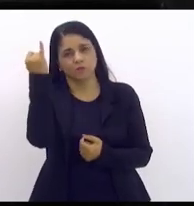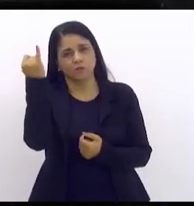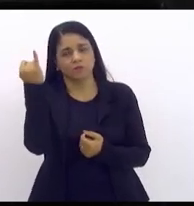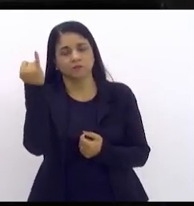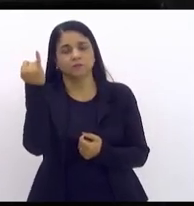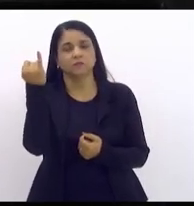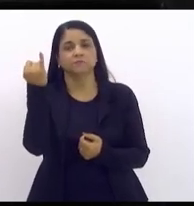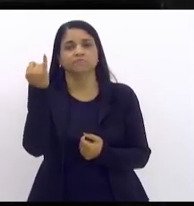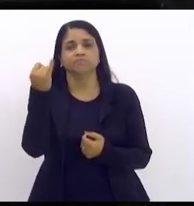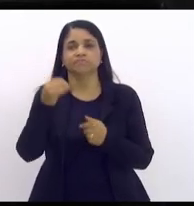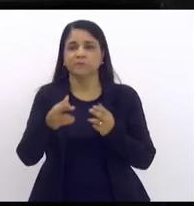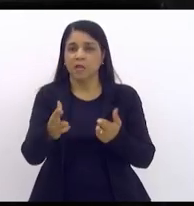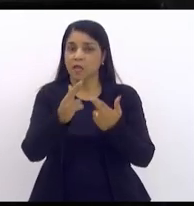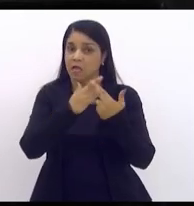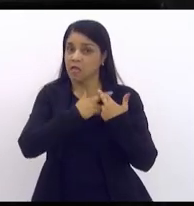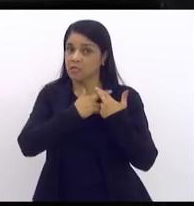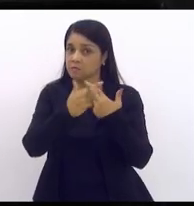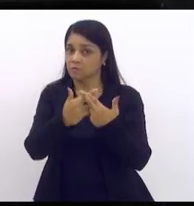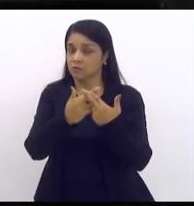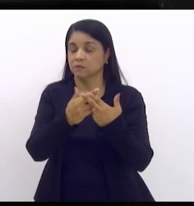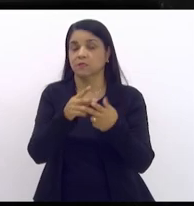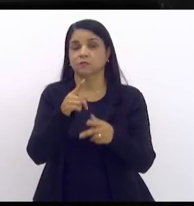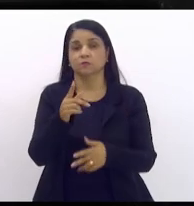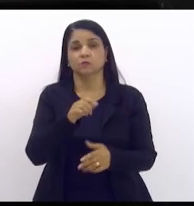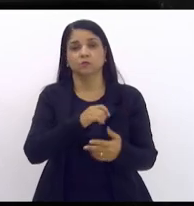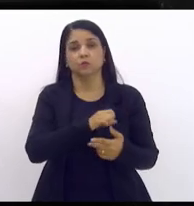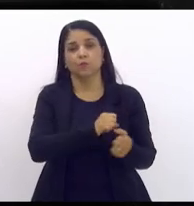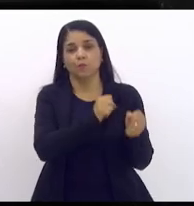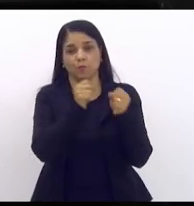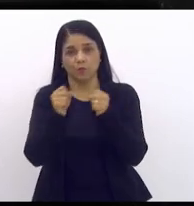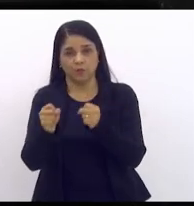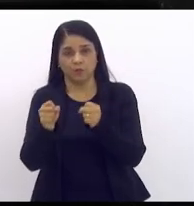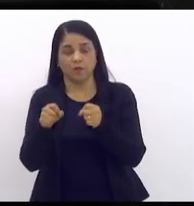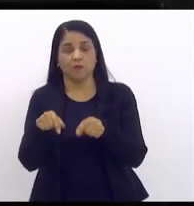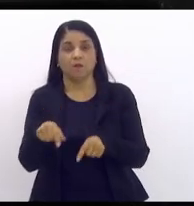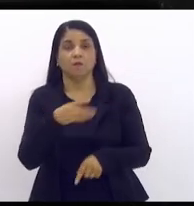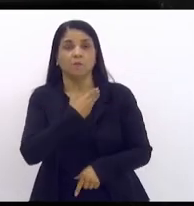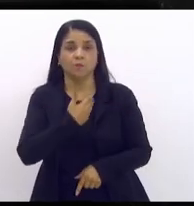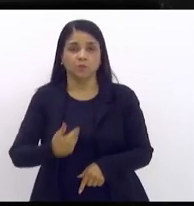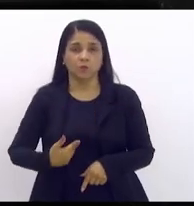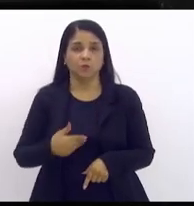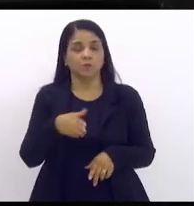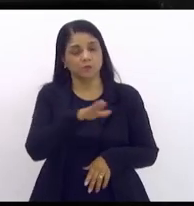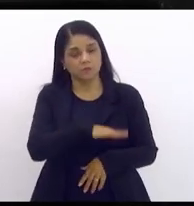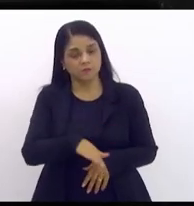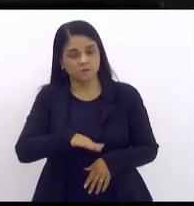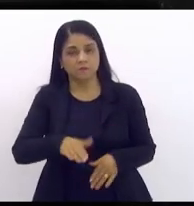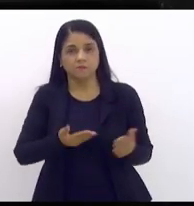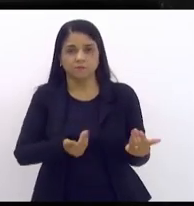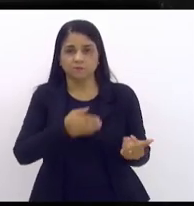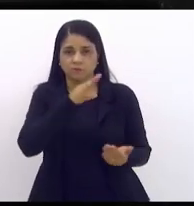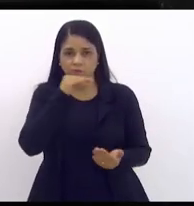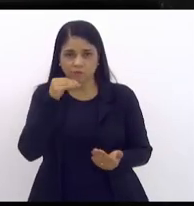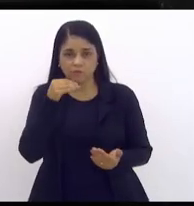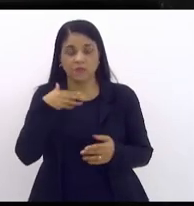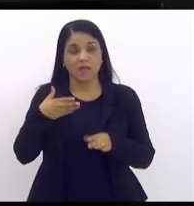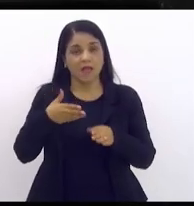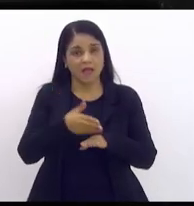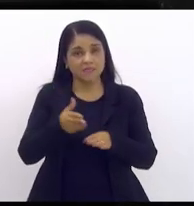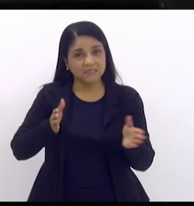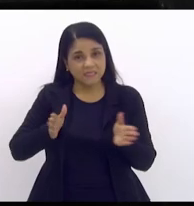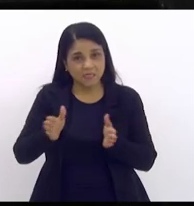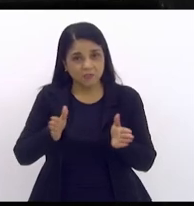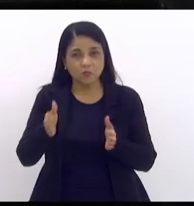e traz a responsabilidade do poder público para que as nossas crianças e adolescentes tenham acesso à comida